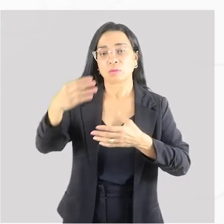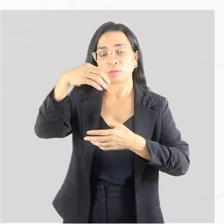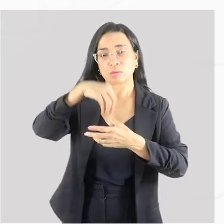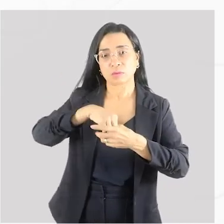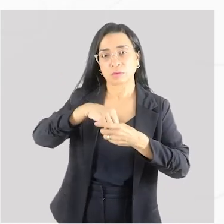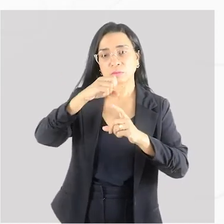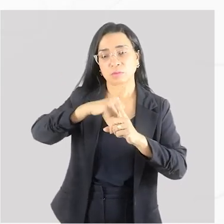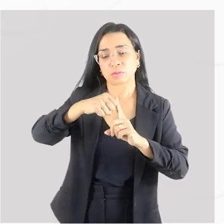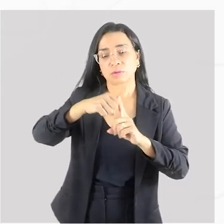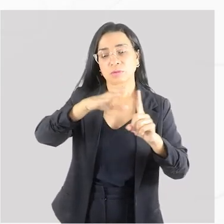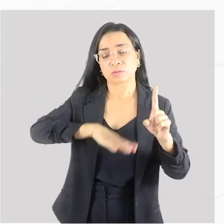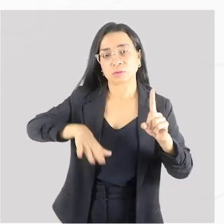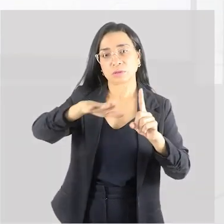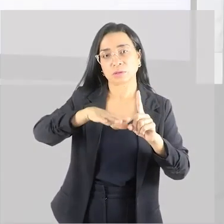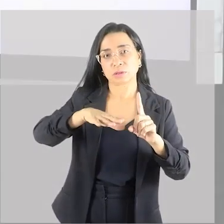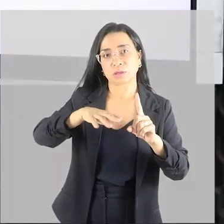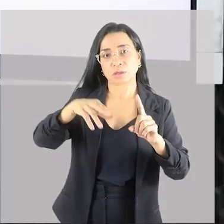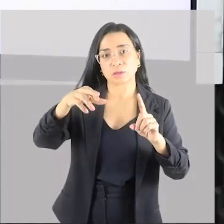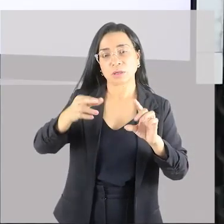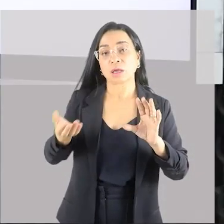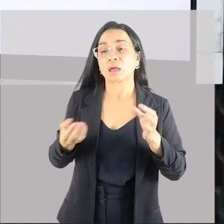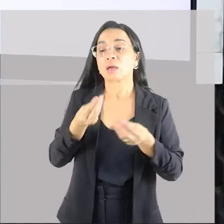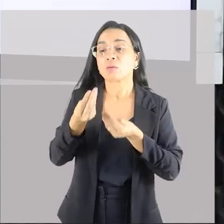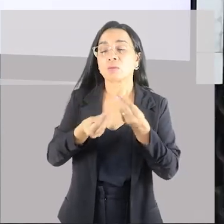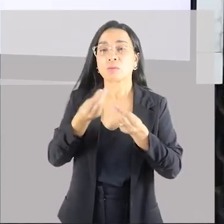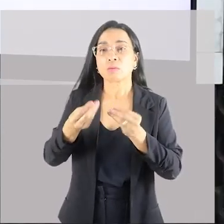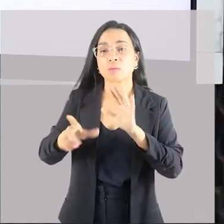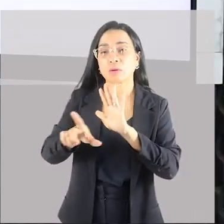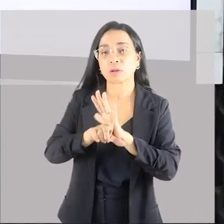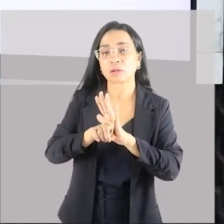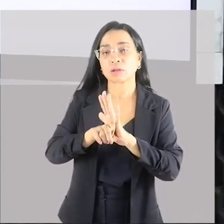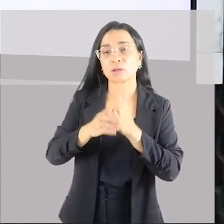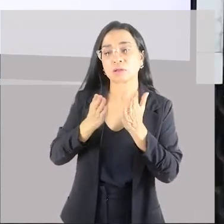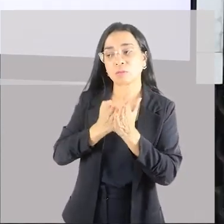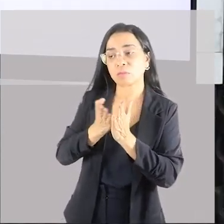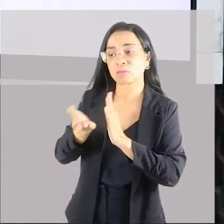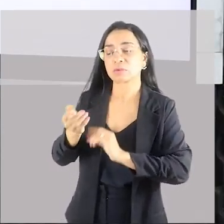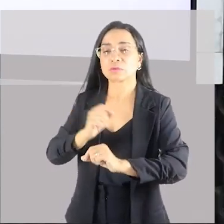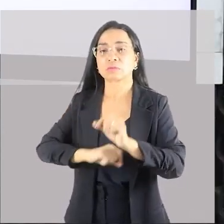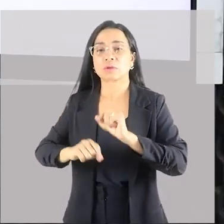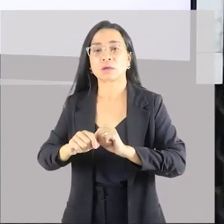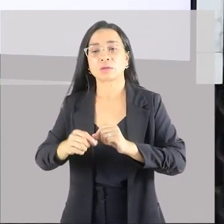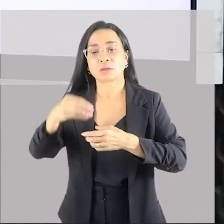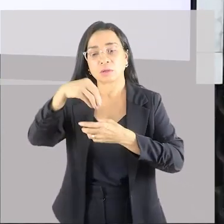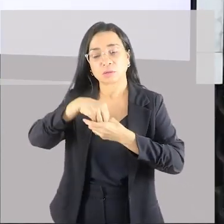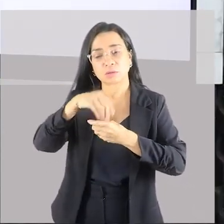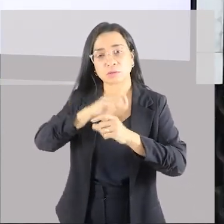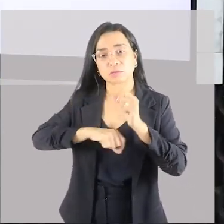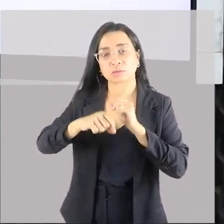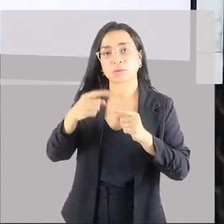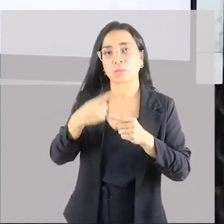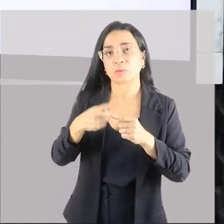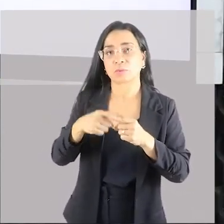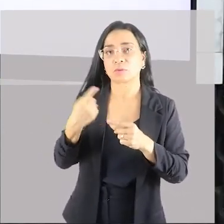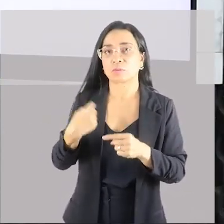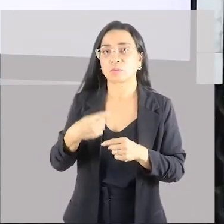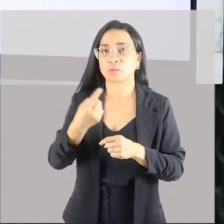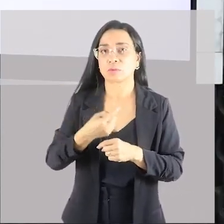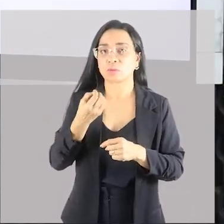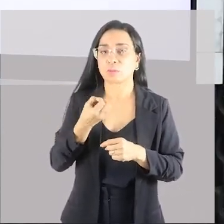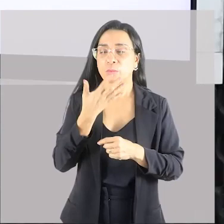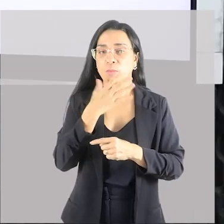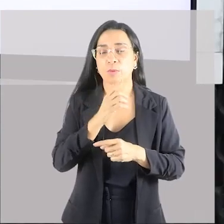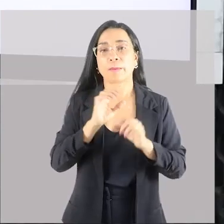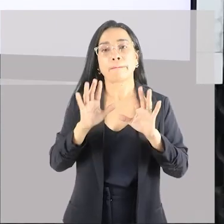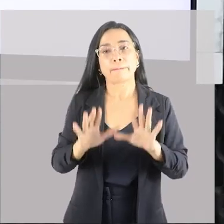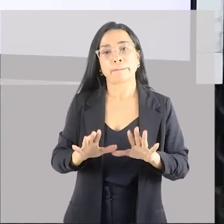na sociedade através da lei, nós somos desviados da nossa natureza, porque a nossa natureza é uma boa natureza, mas o